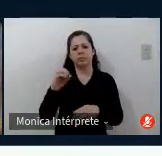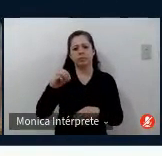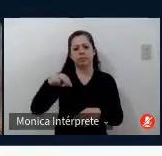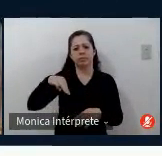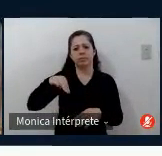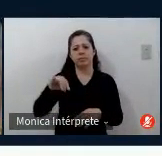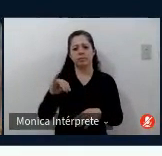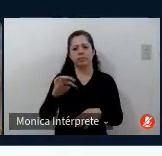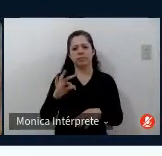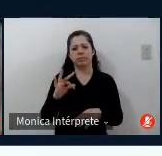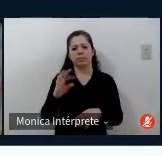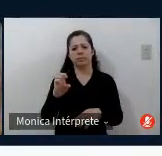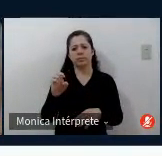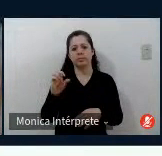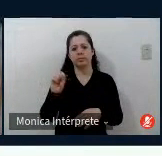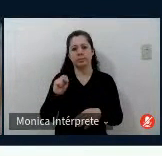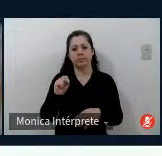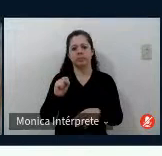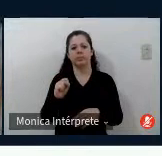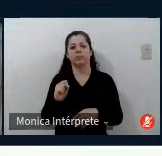área. Pode passar.